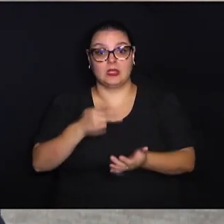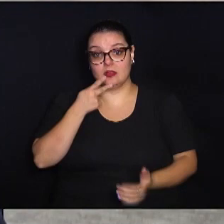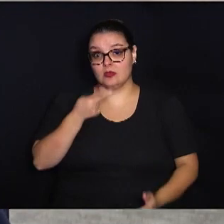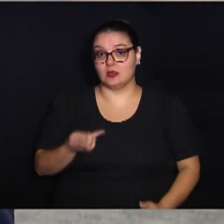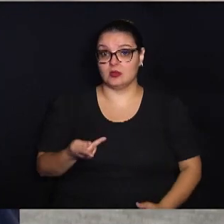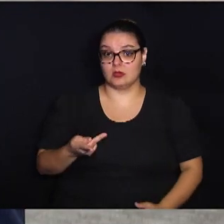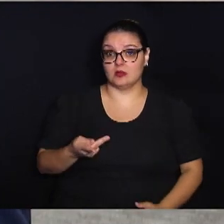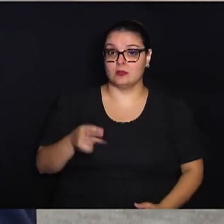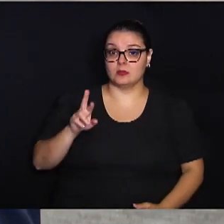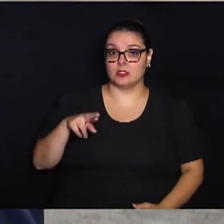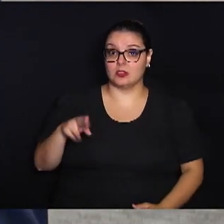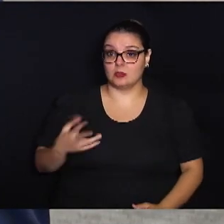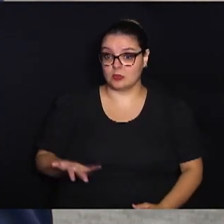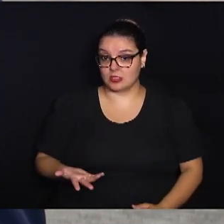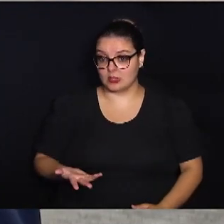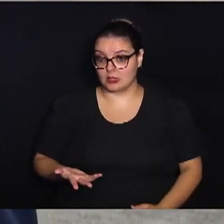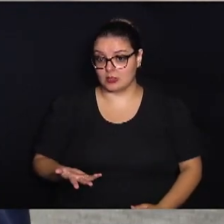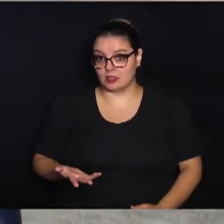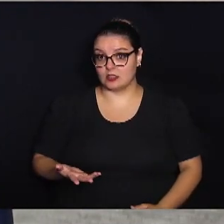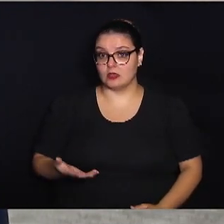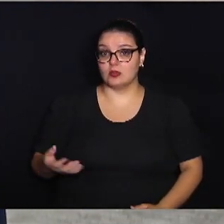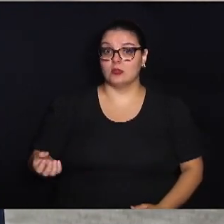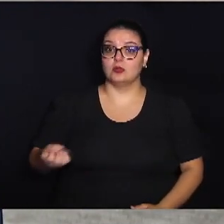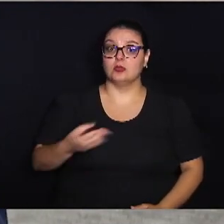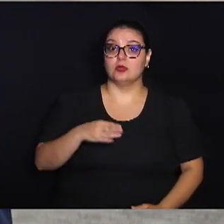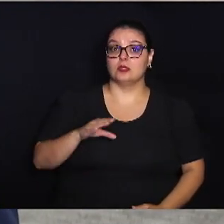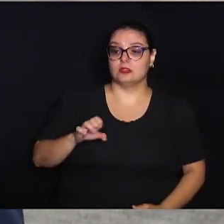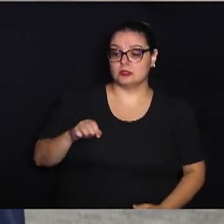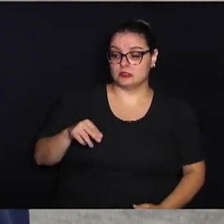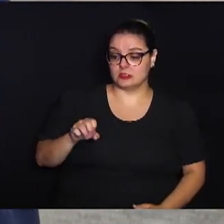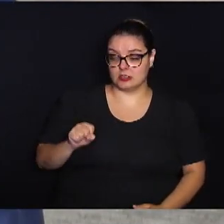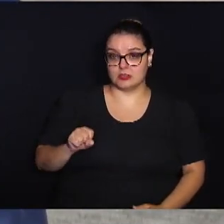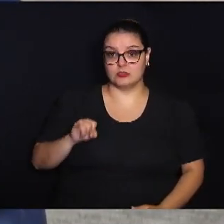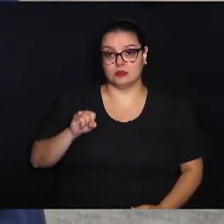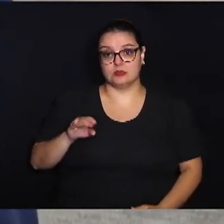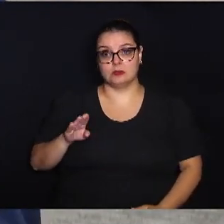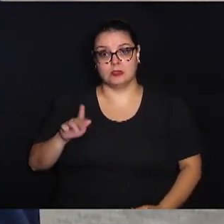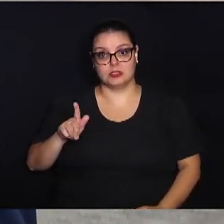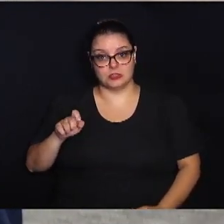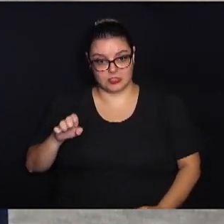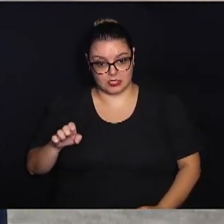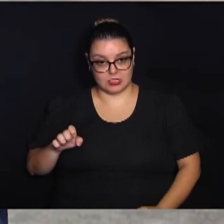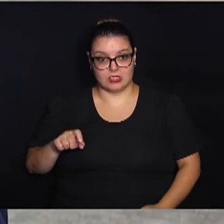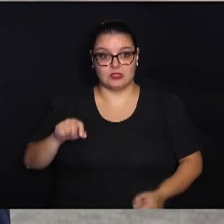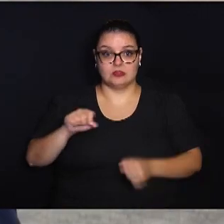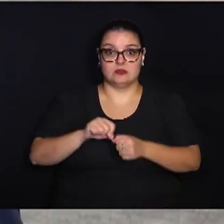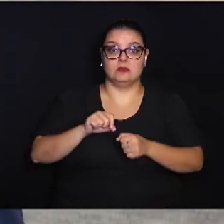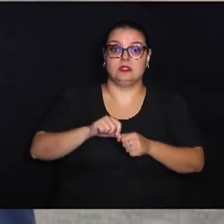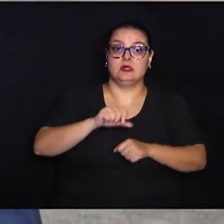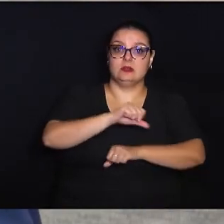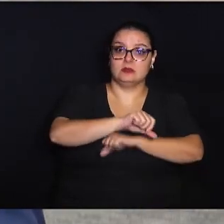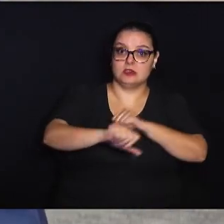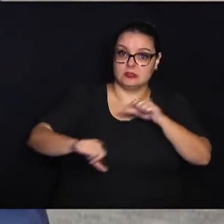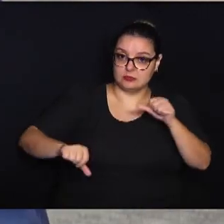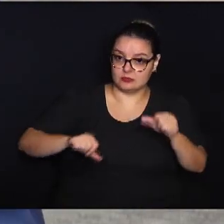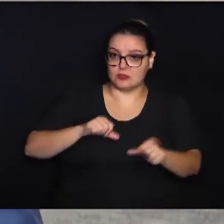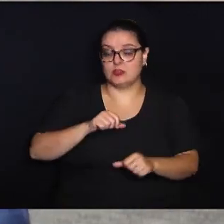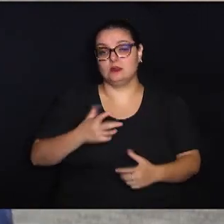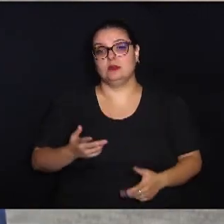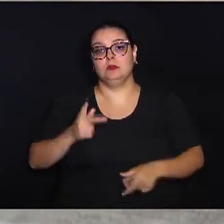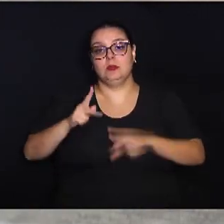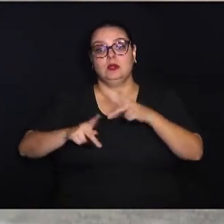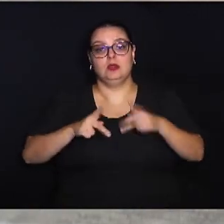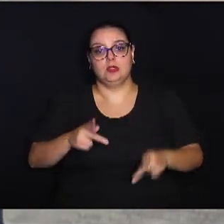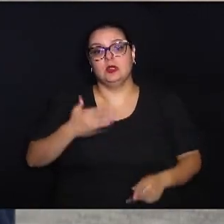dá por conta do novo censo do IBGE, a necessidade de fazer mudanças para que a população